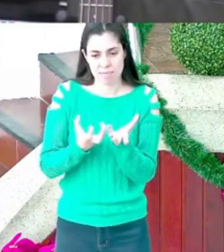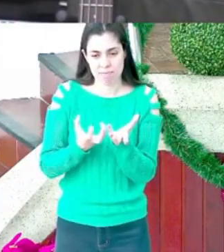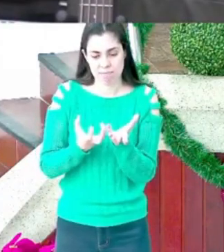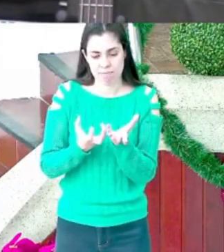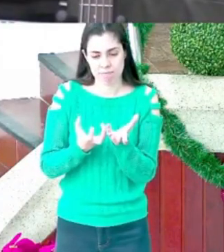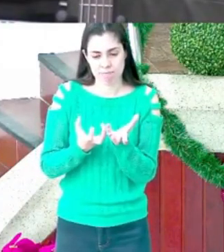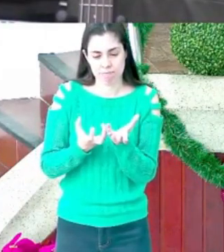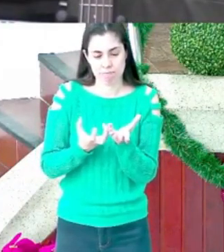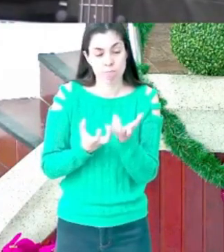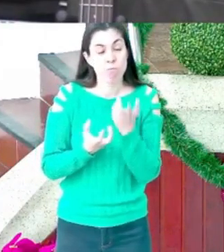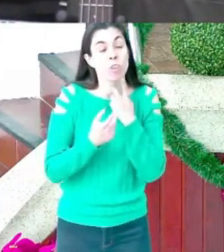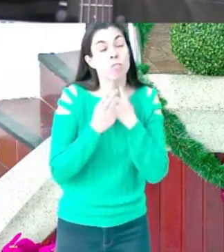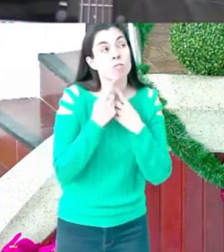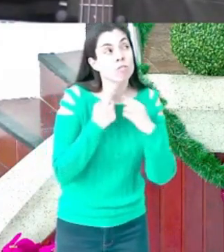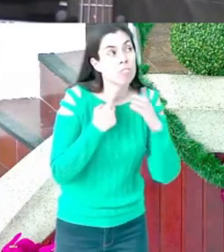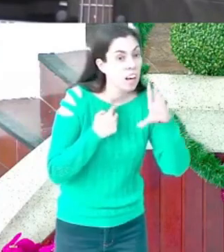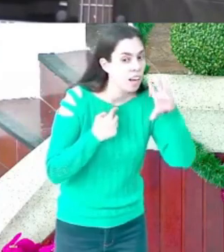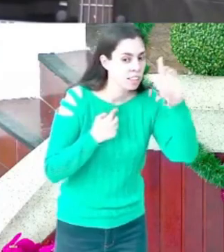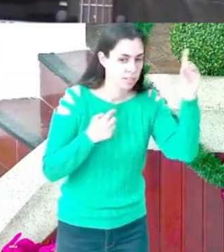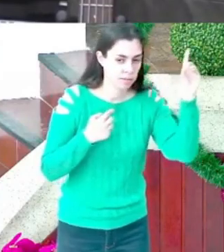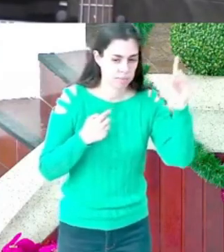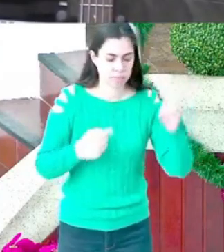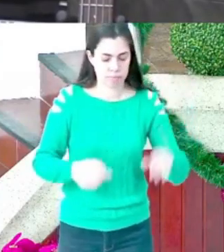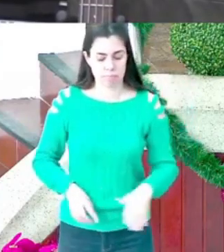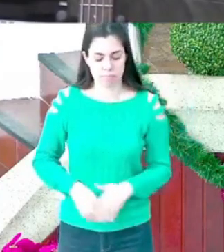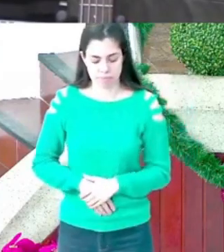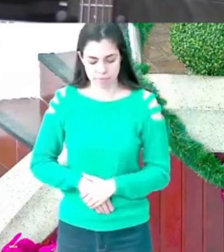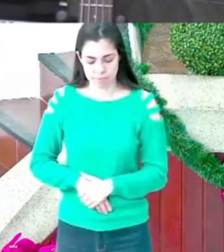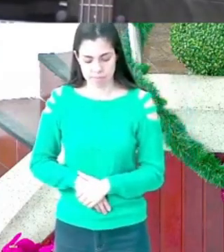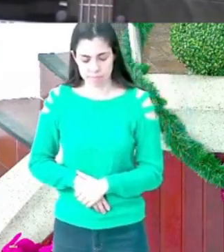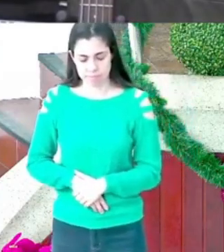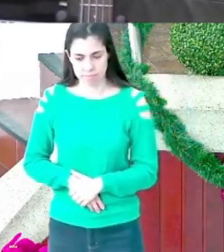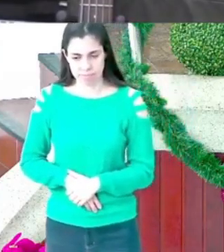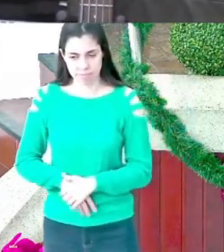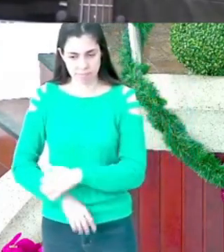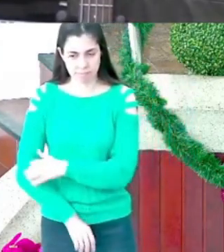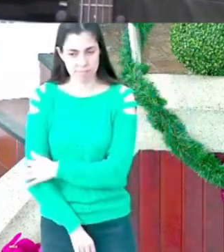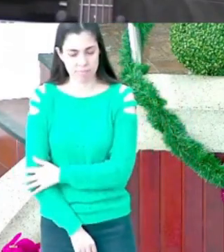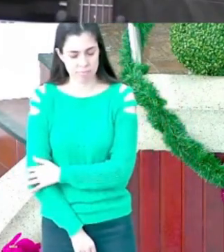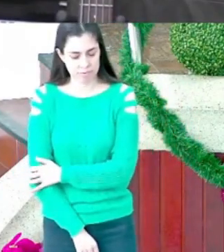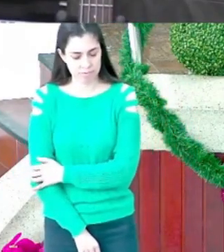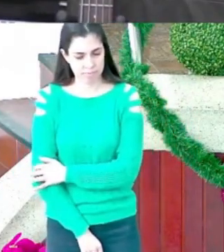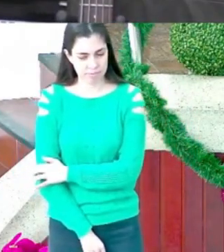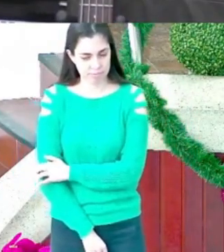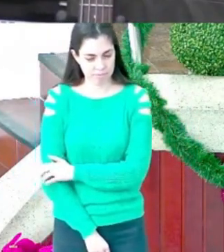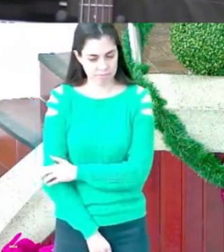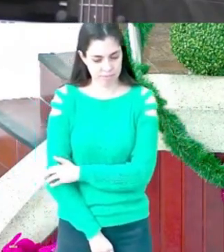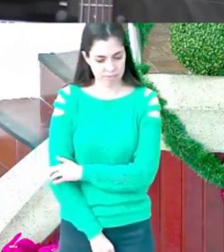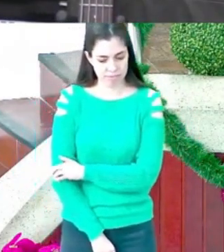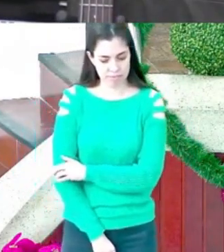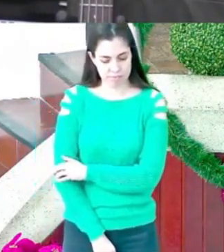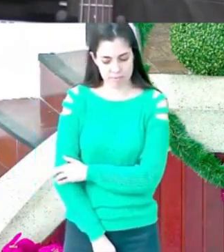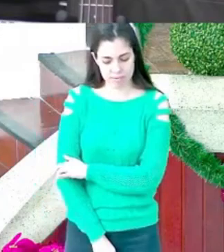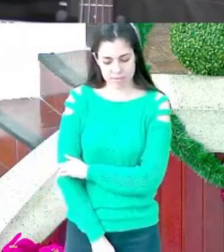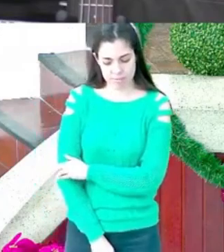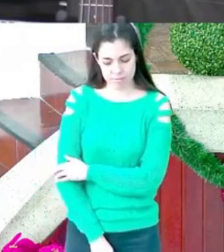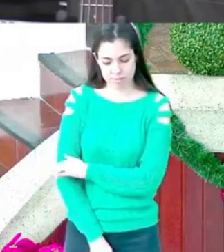aqui é o segredo ao fazer as boas obras como